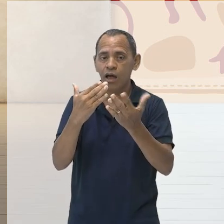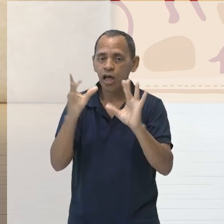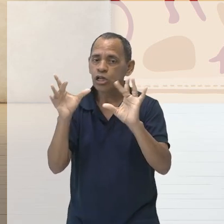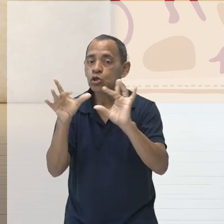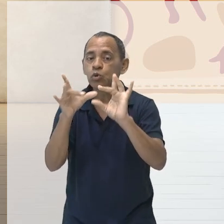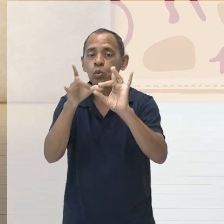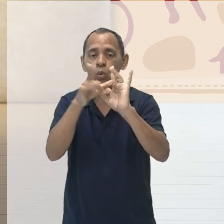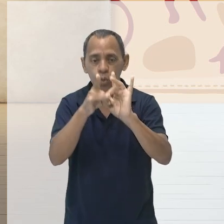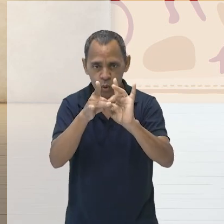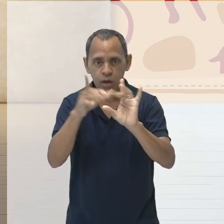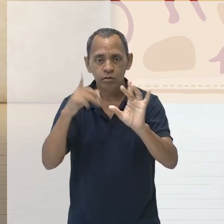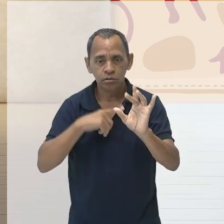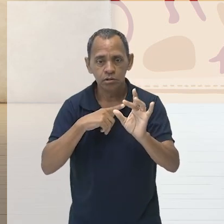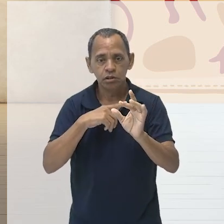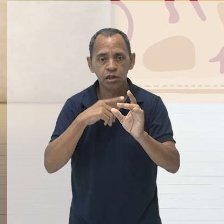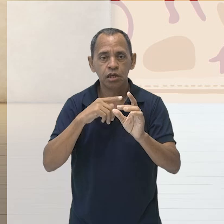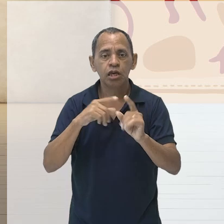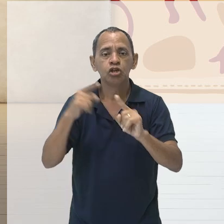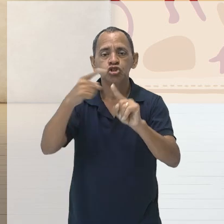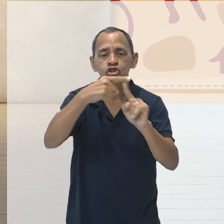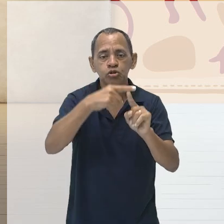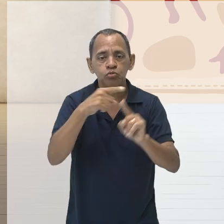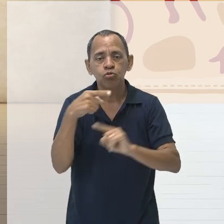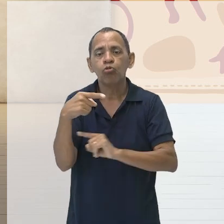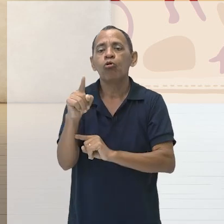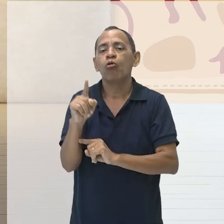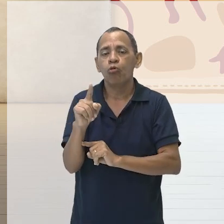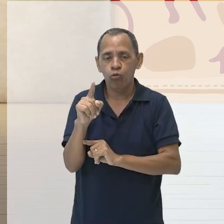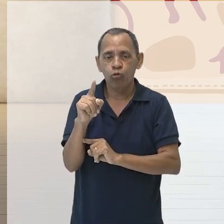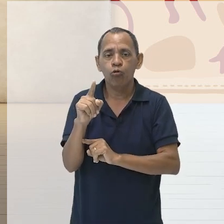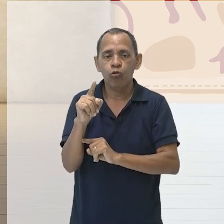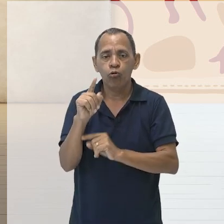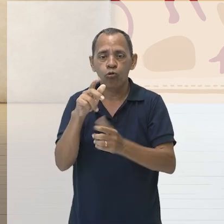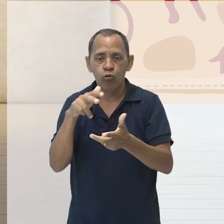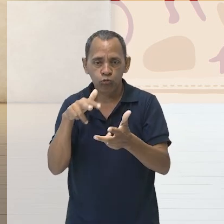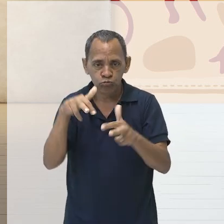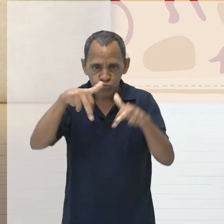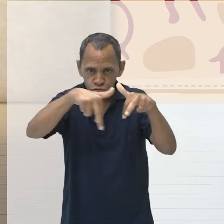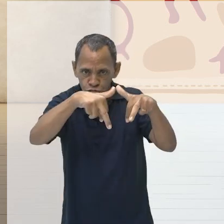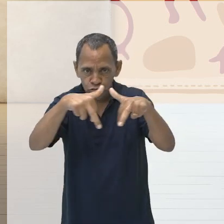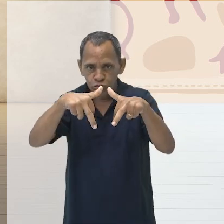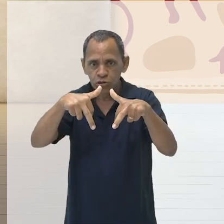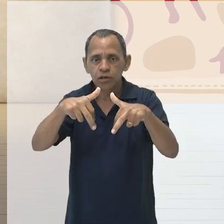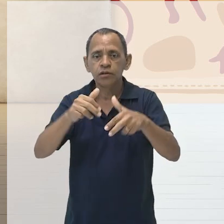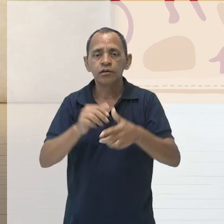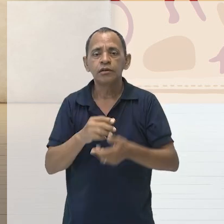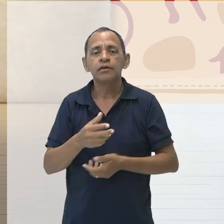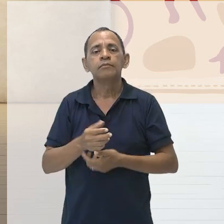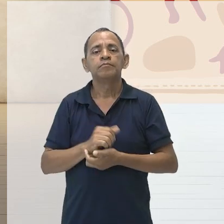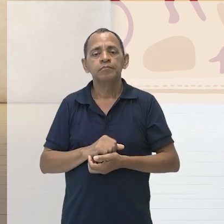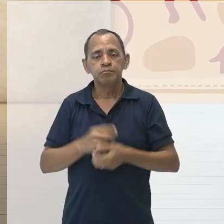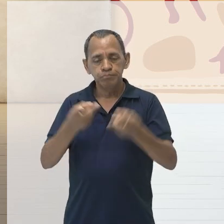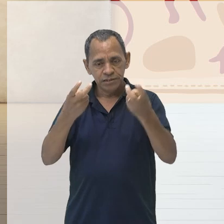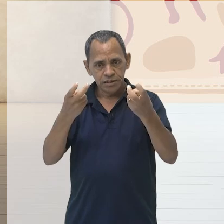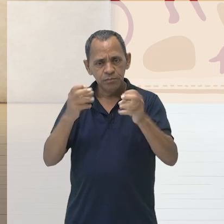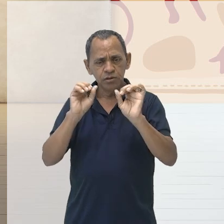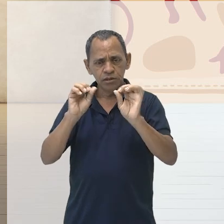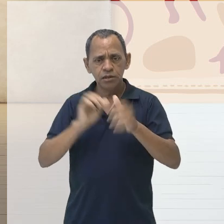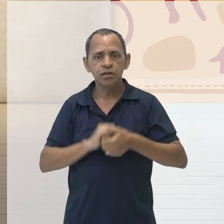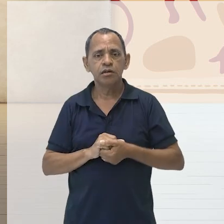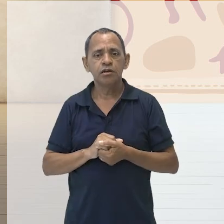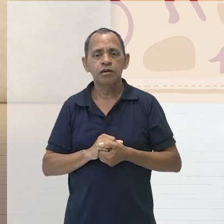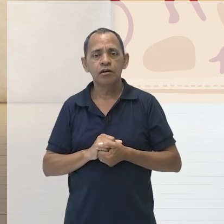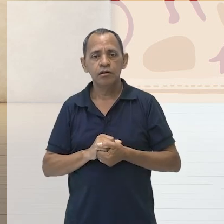sim. Observem aí que eles estão fazendo um sinal de soco, né? Os dois. E qual é